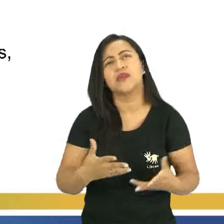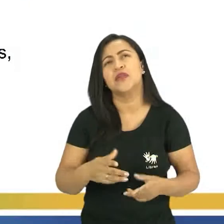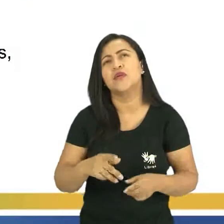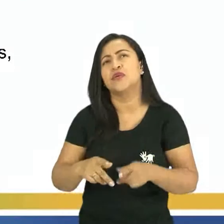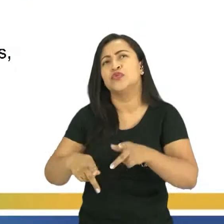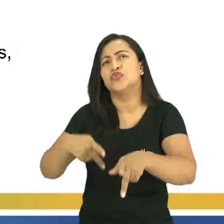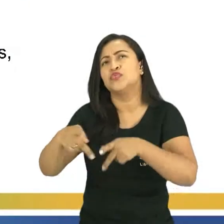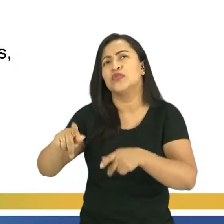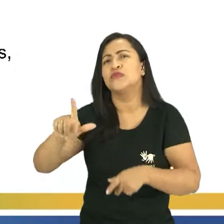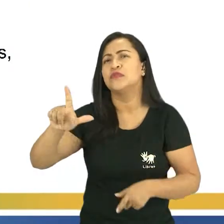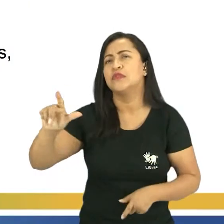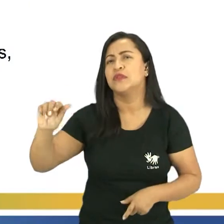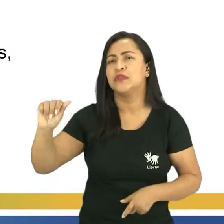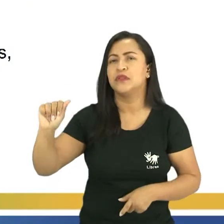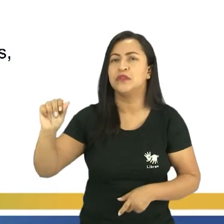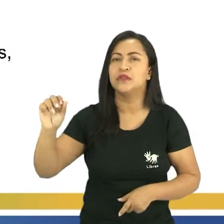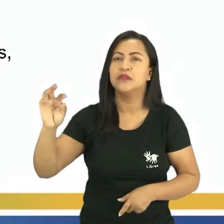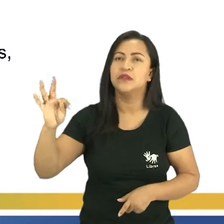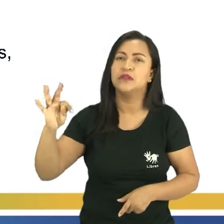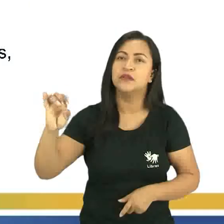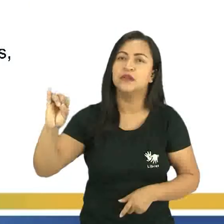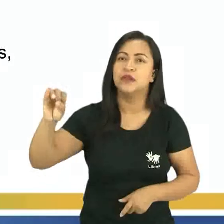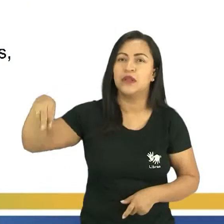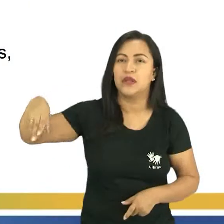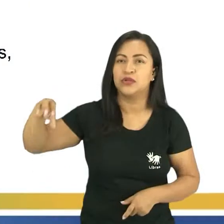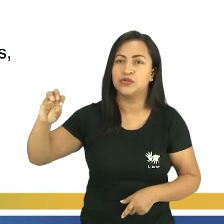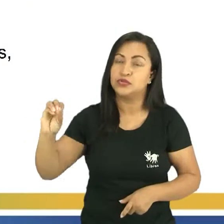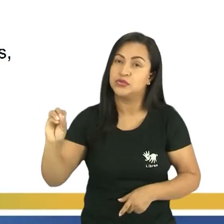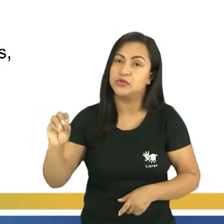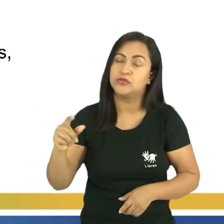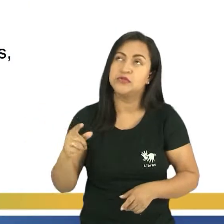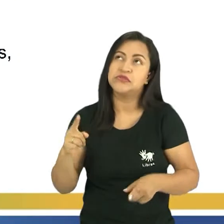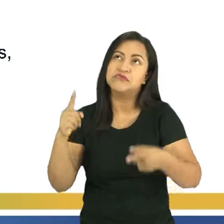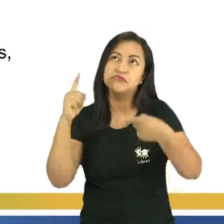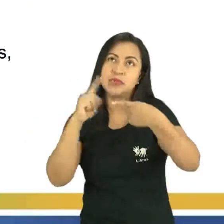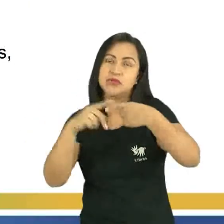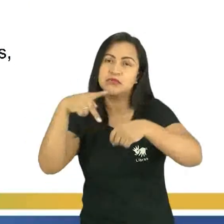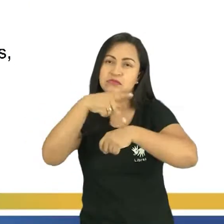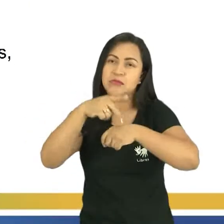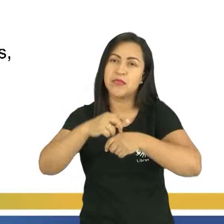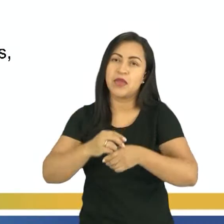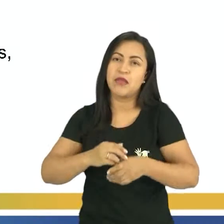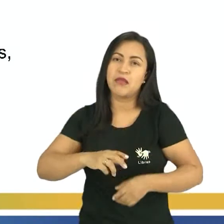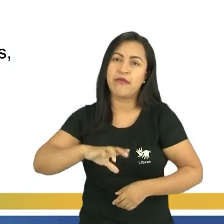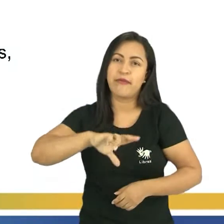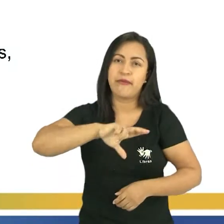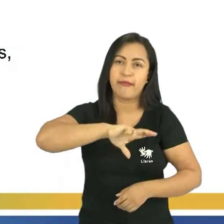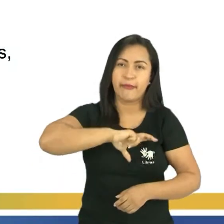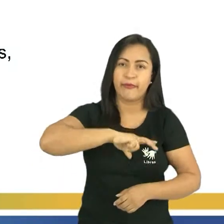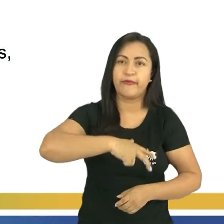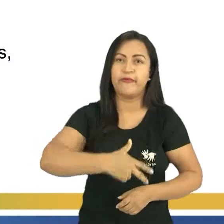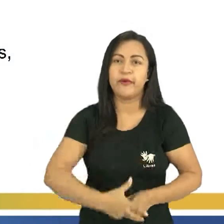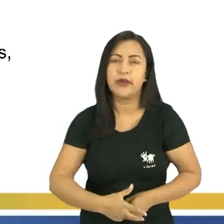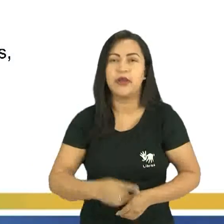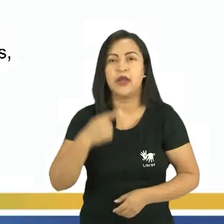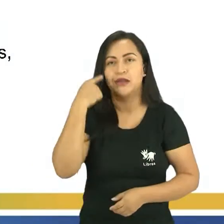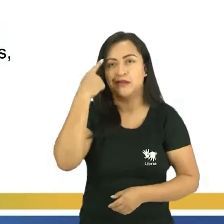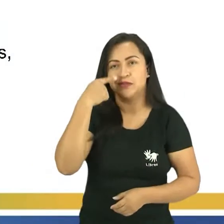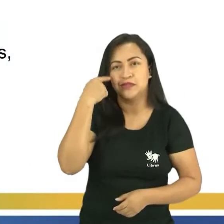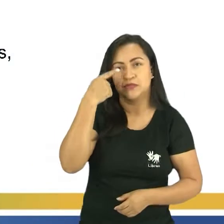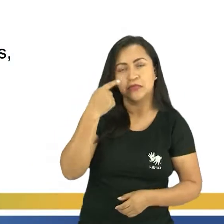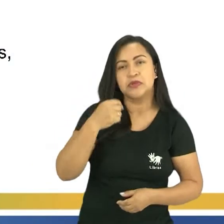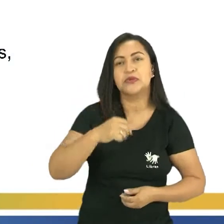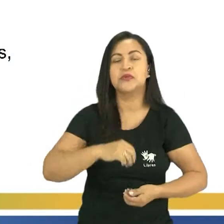latinos que habitam, pessoal? Os povos latinos você pode chamar de portugueses, tá? Espanhóis, italianos, franceses, né?